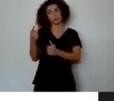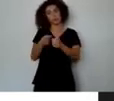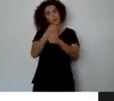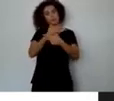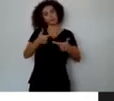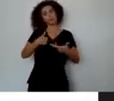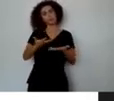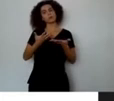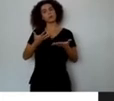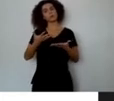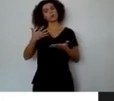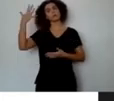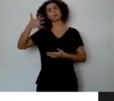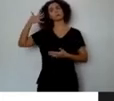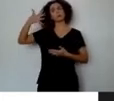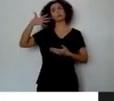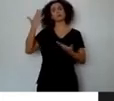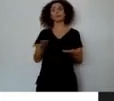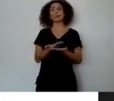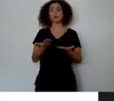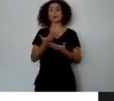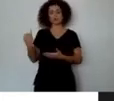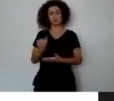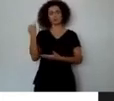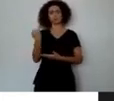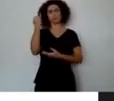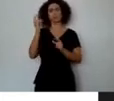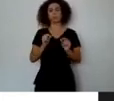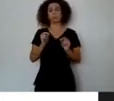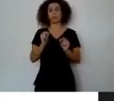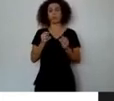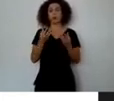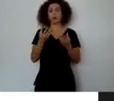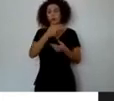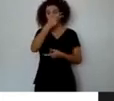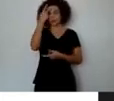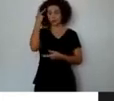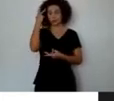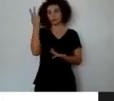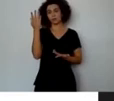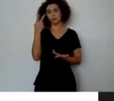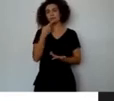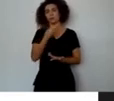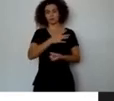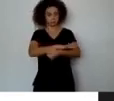acho importante do debate é que ainda muitas pessoas negam a existência do